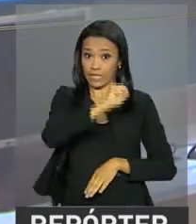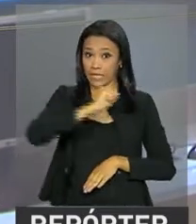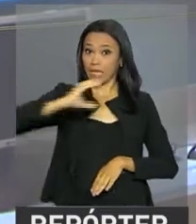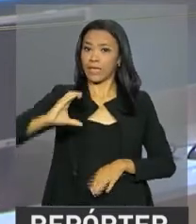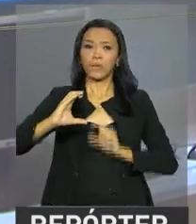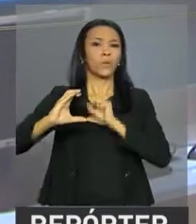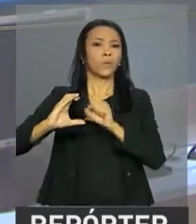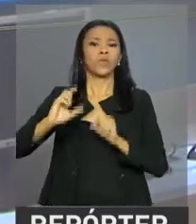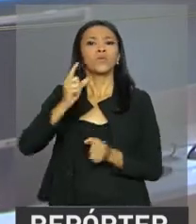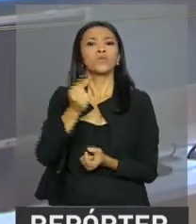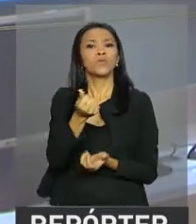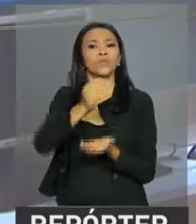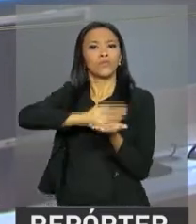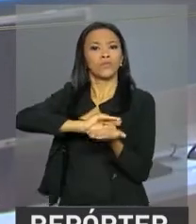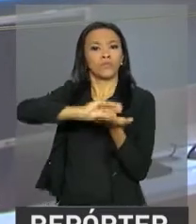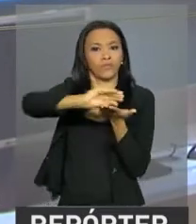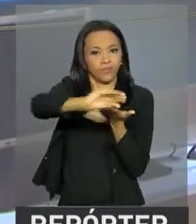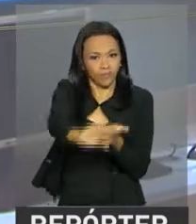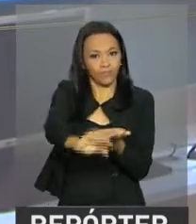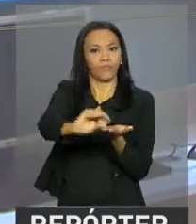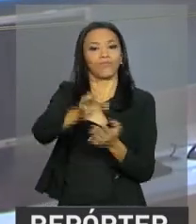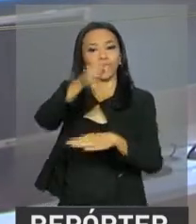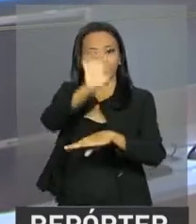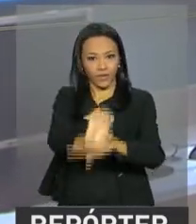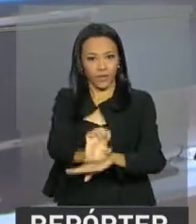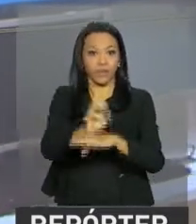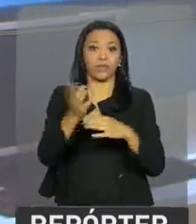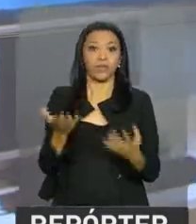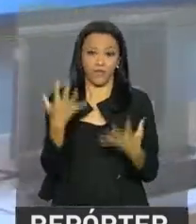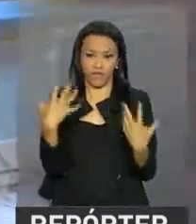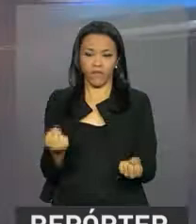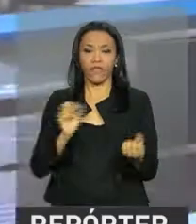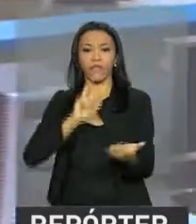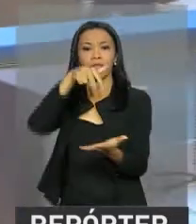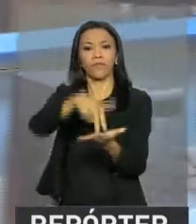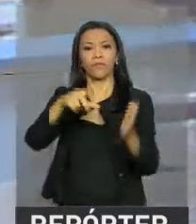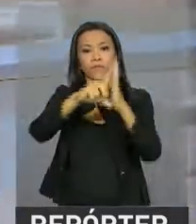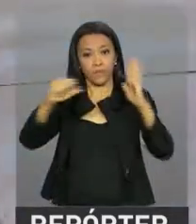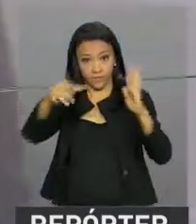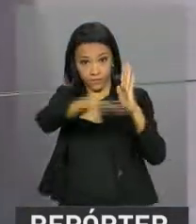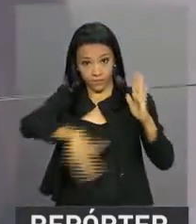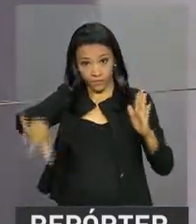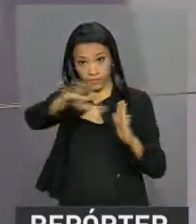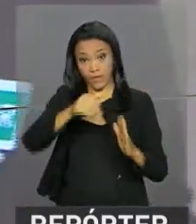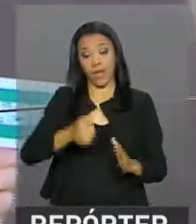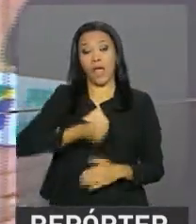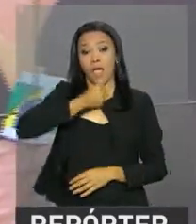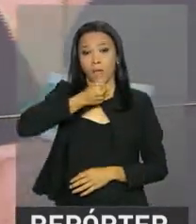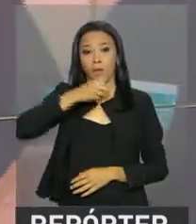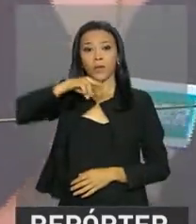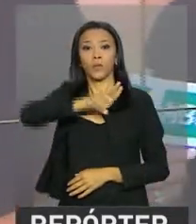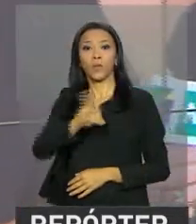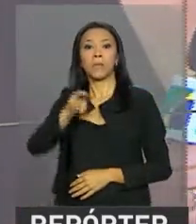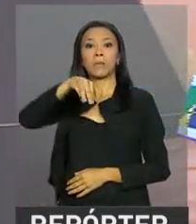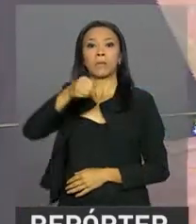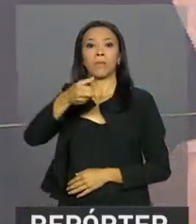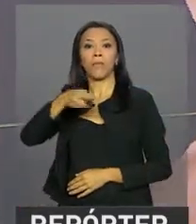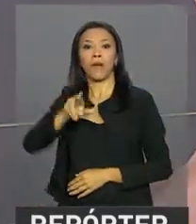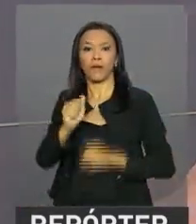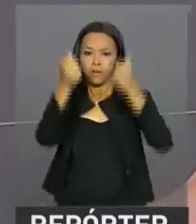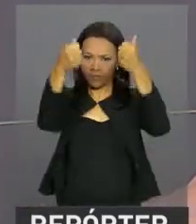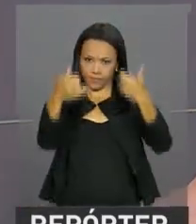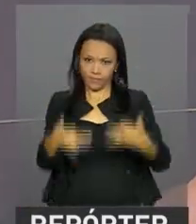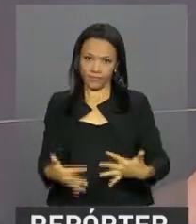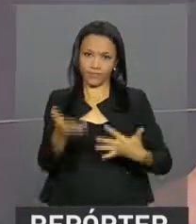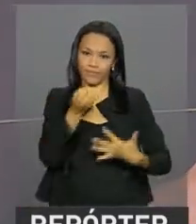repasse de verbas para o estado vamos então ao vivo ao palácio do planalto a repórter mark noble traz os detalhes presença na área bom dia para